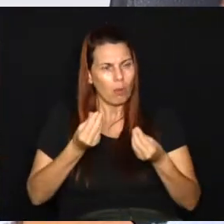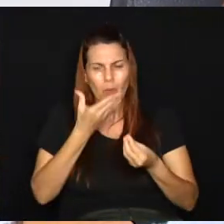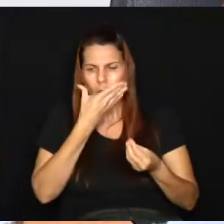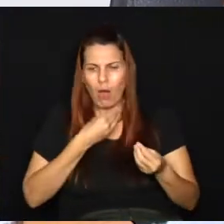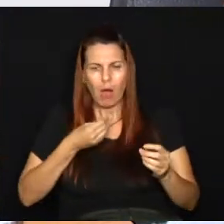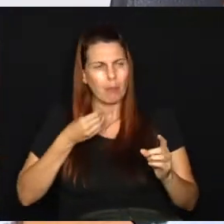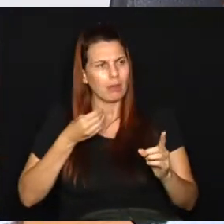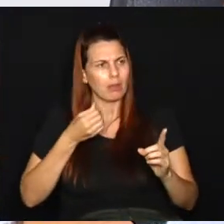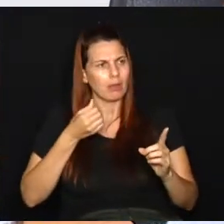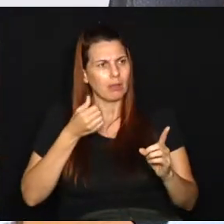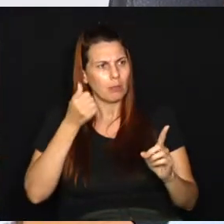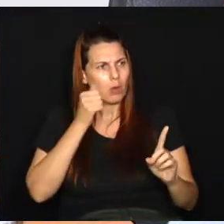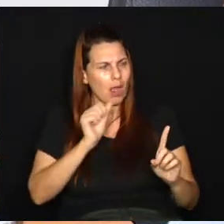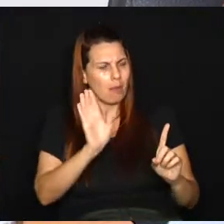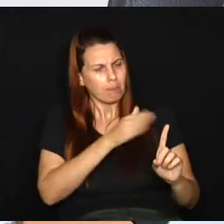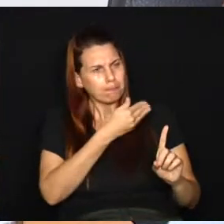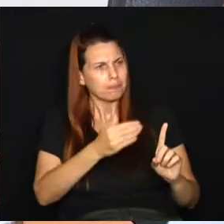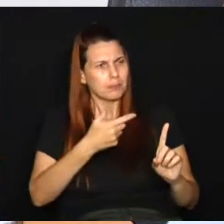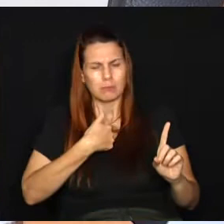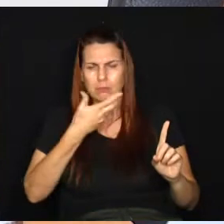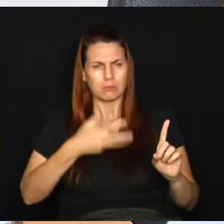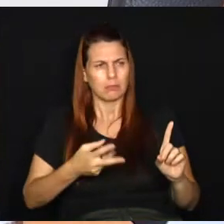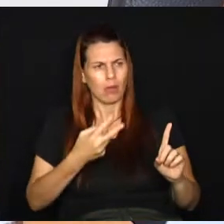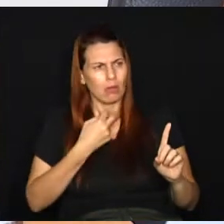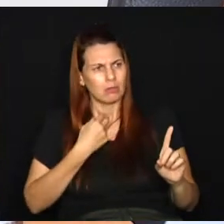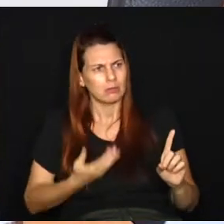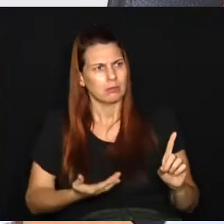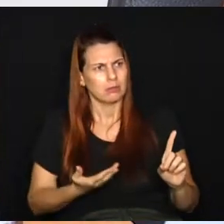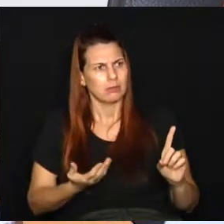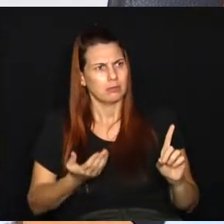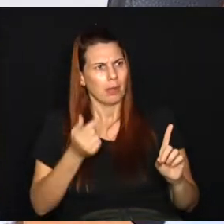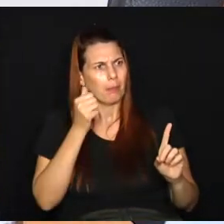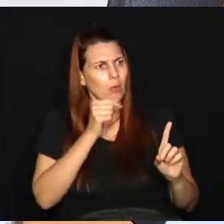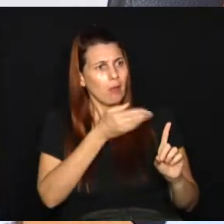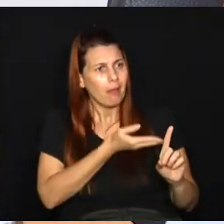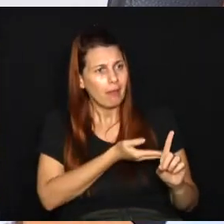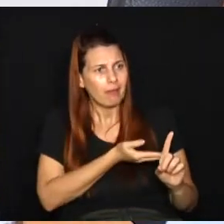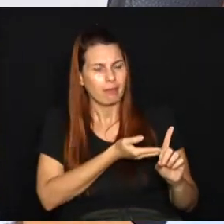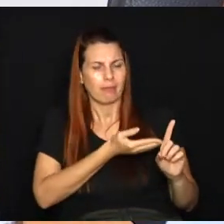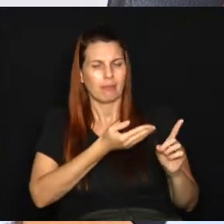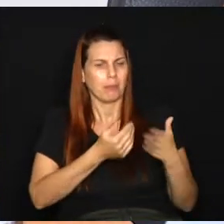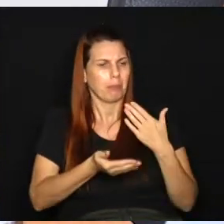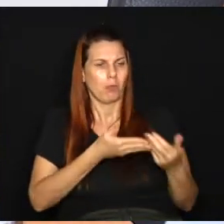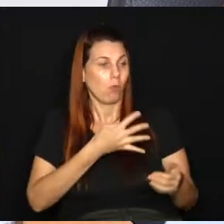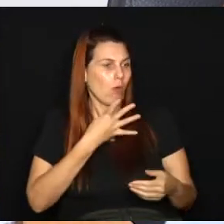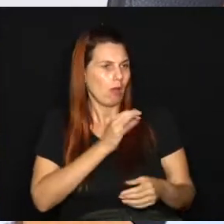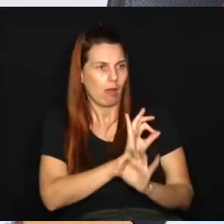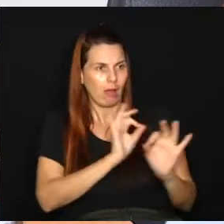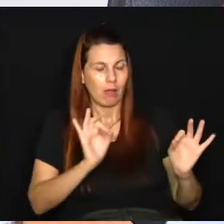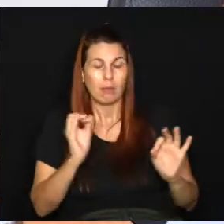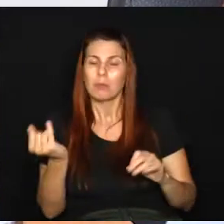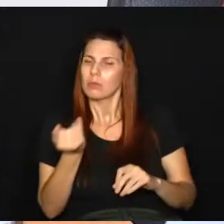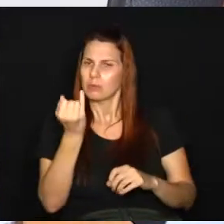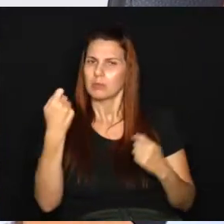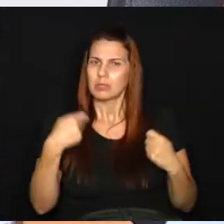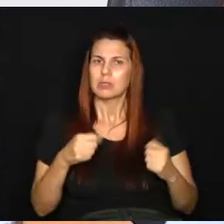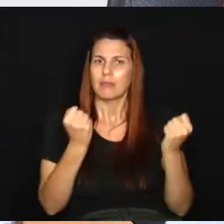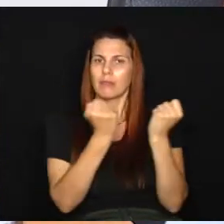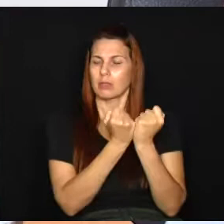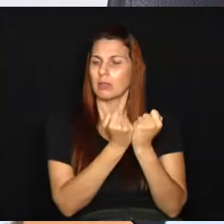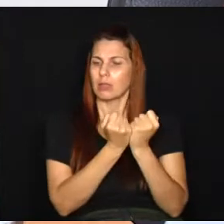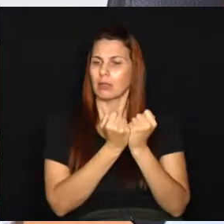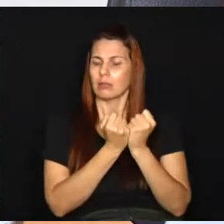bater numa companheira, porque era uma mulher. Não importa que a gente não conhece, não deixa de ser uma